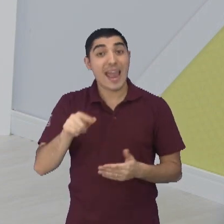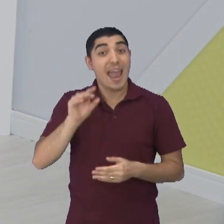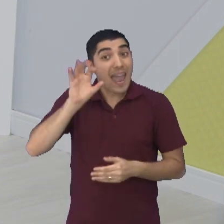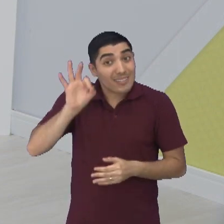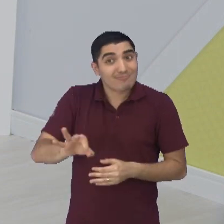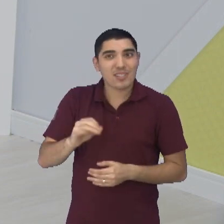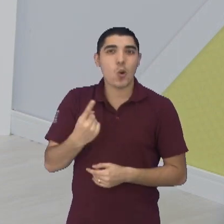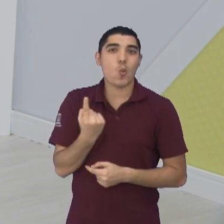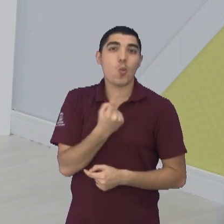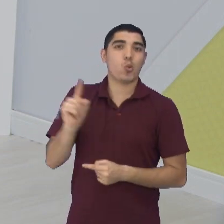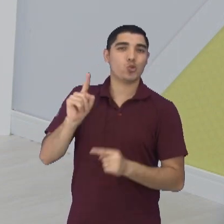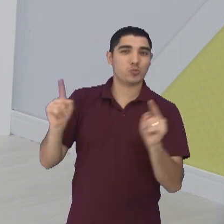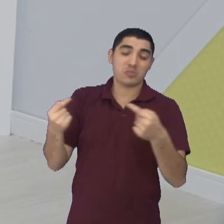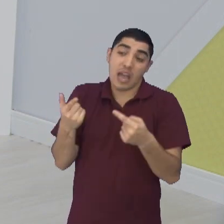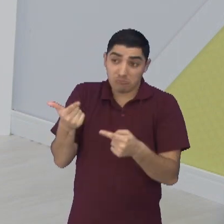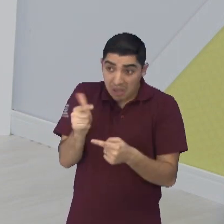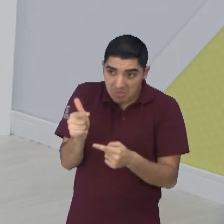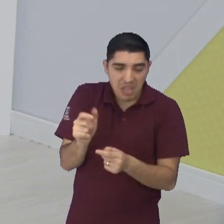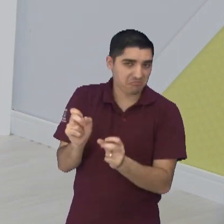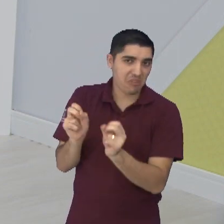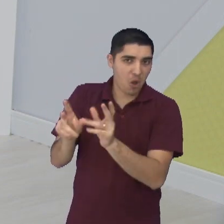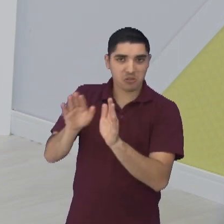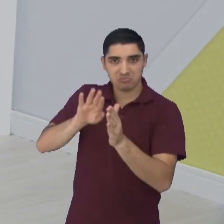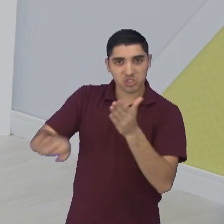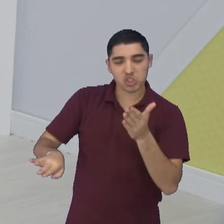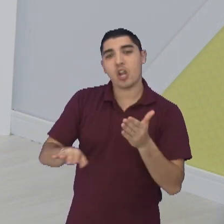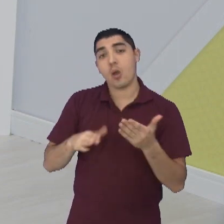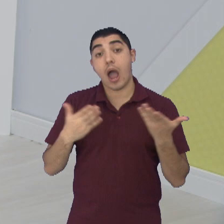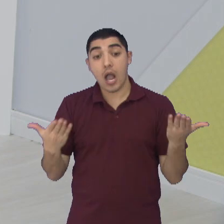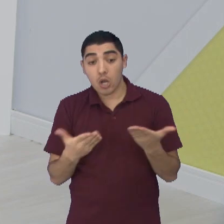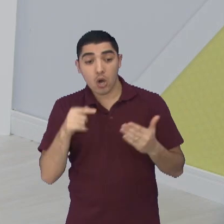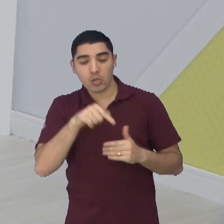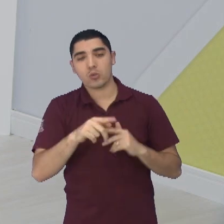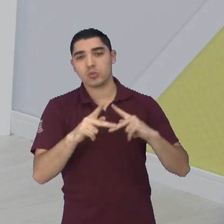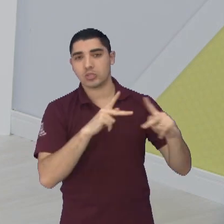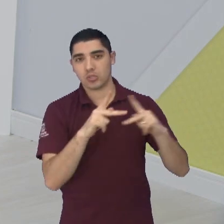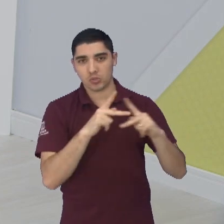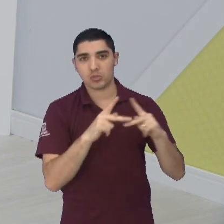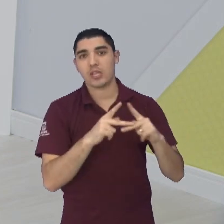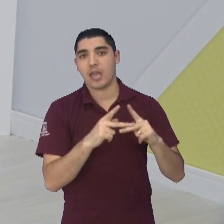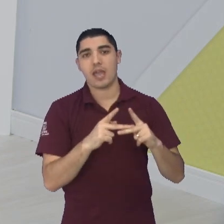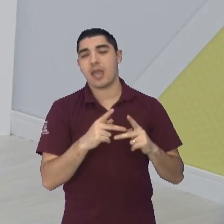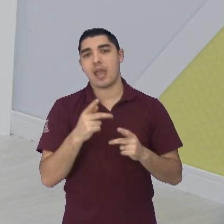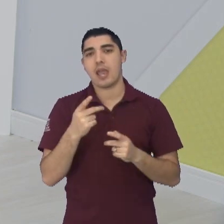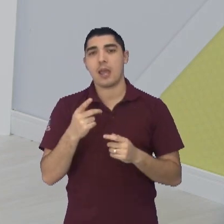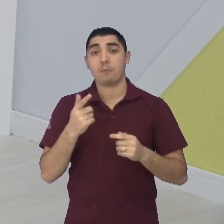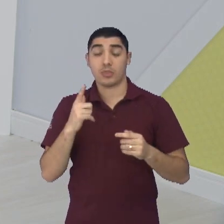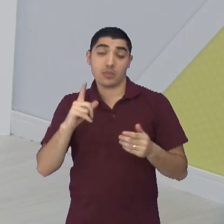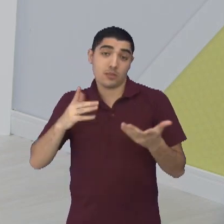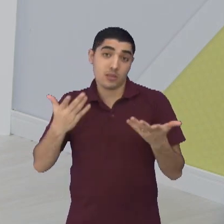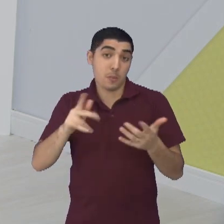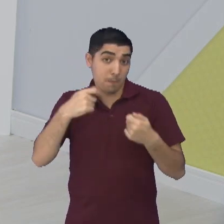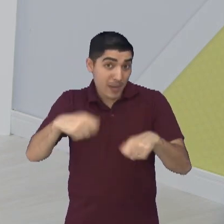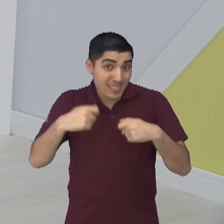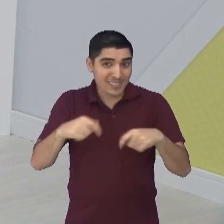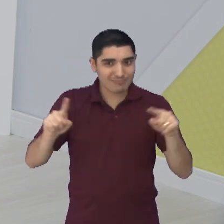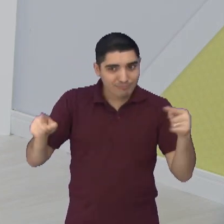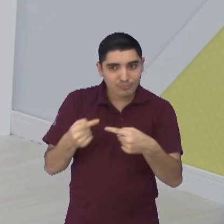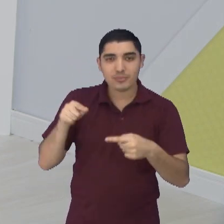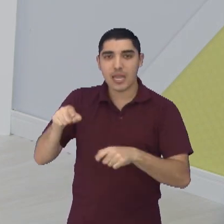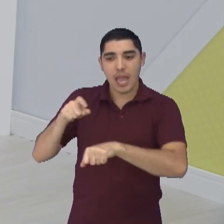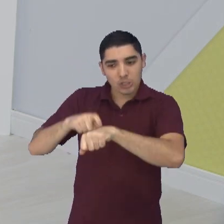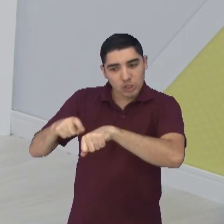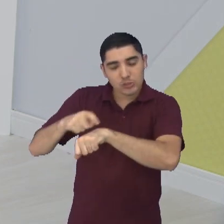São José. Como não tem a readequação da tabela, o São José na última rodada não entra em quadra, portanto, precisa vencer o Atibaia e